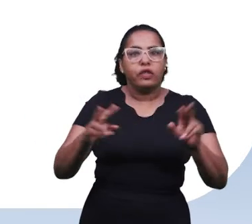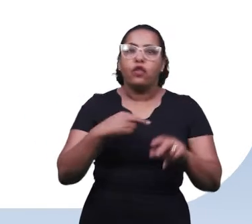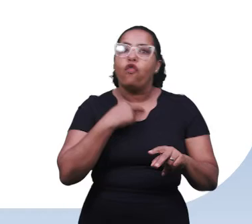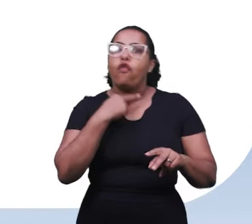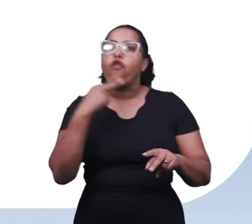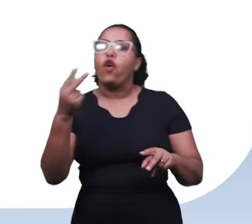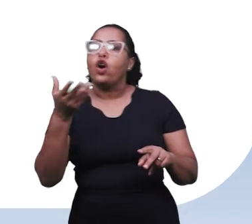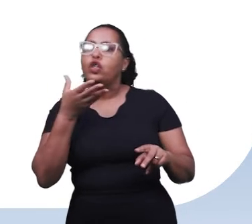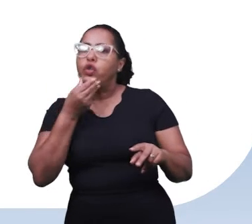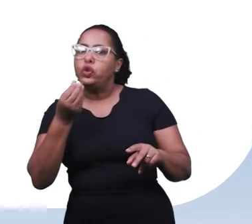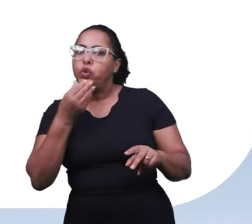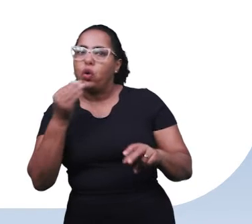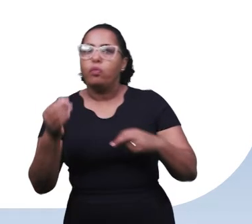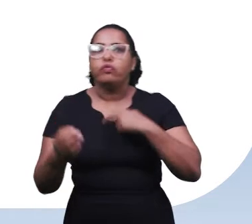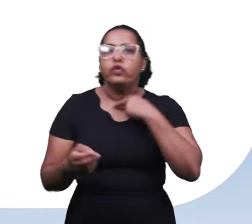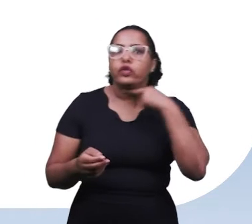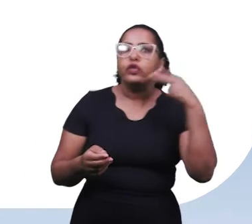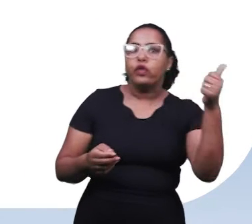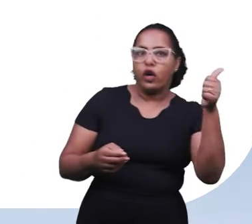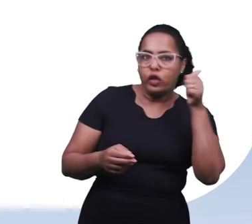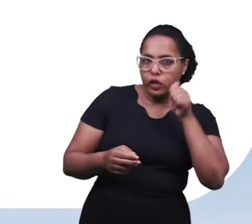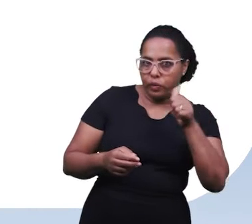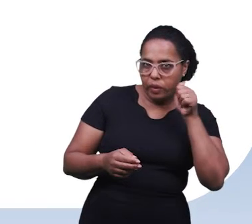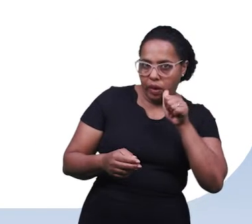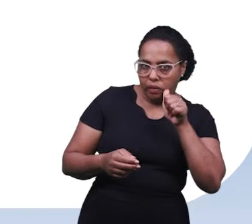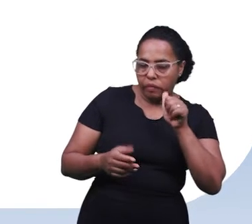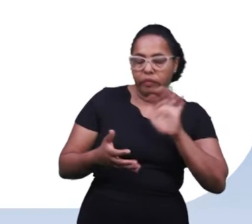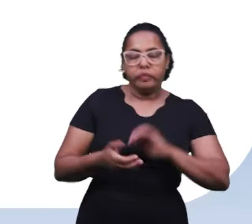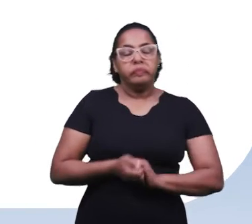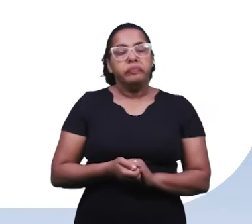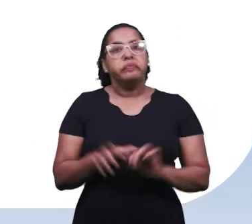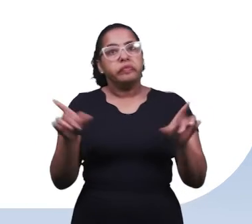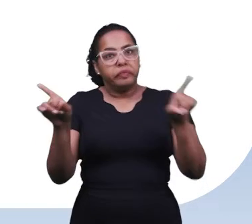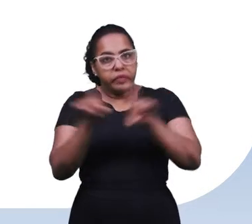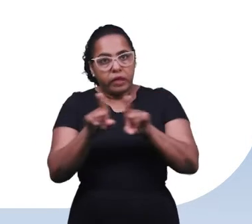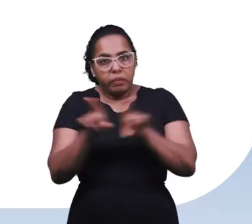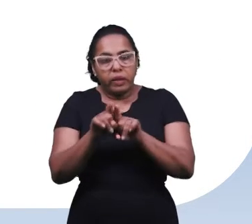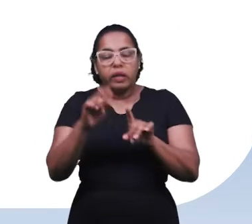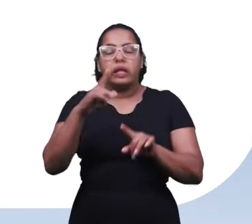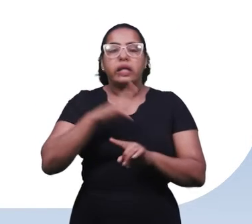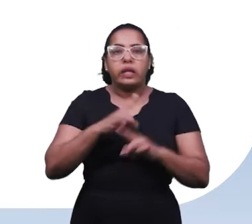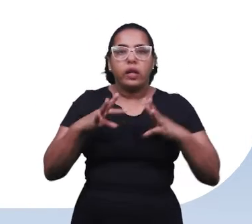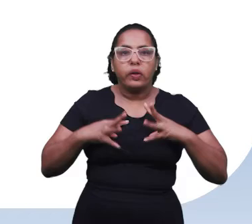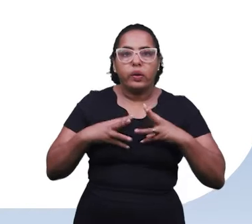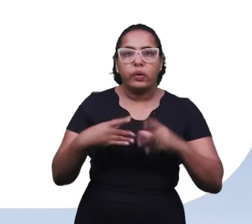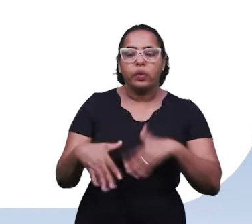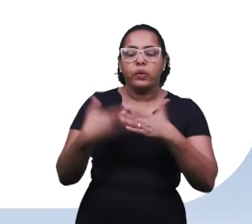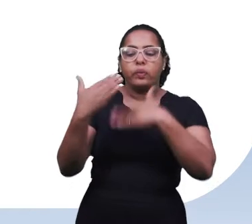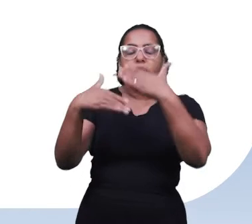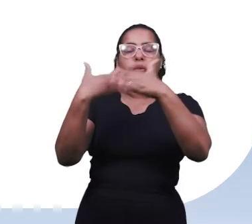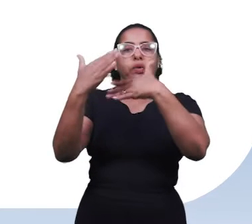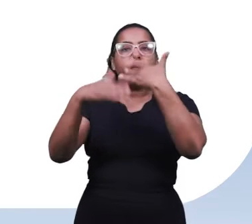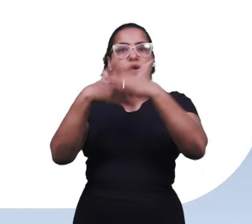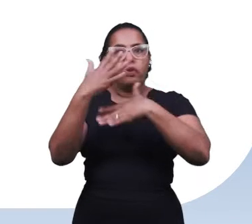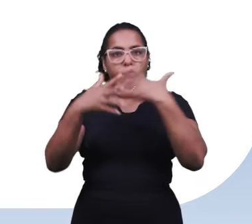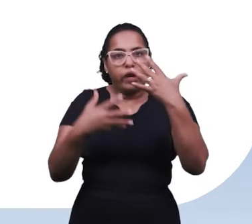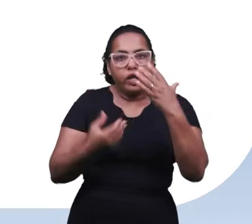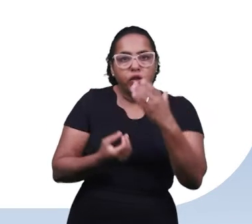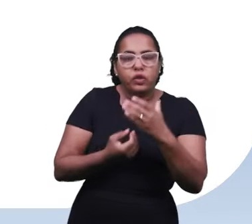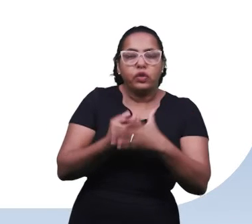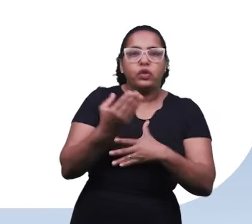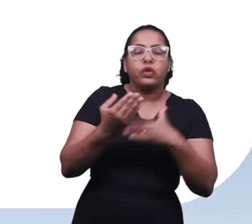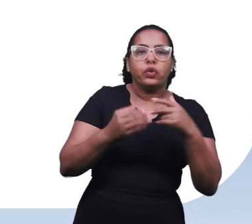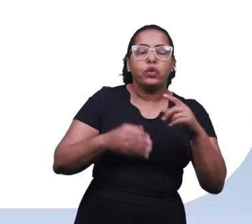diferença da voz de um homem para a voz de uma mulher. Temos também todo o processo de